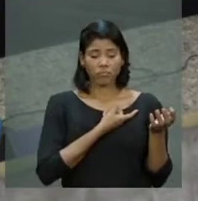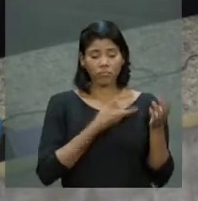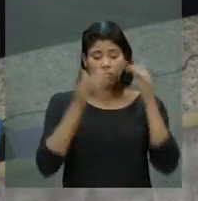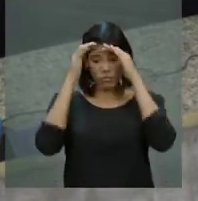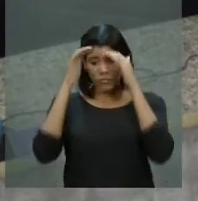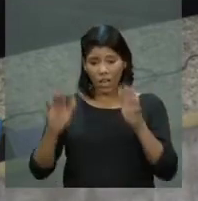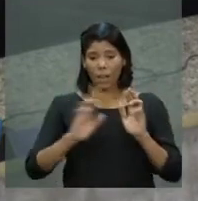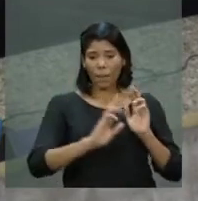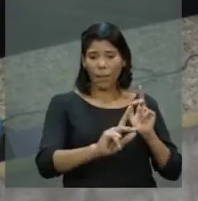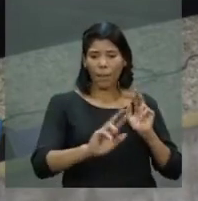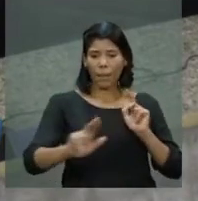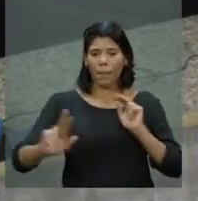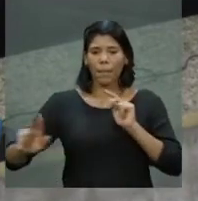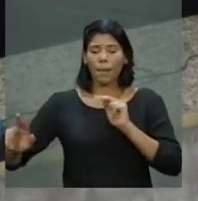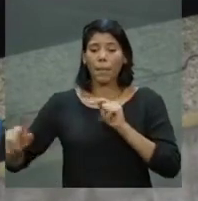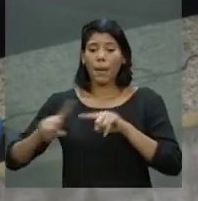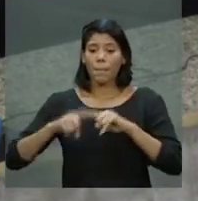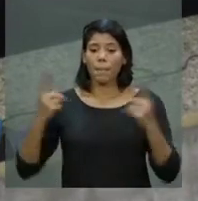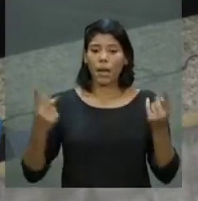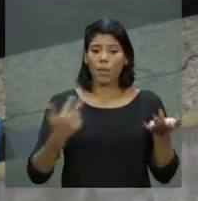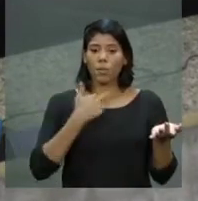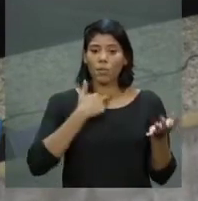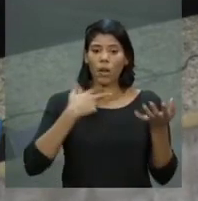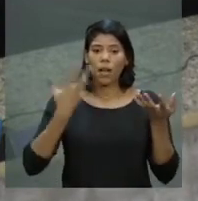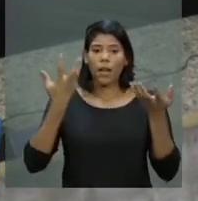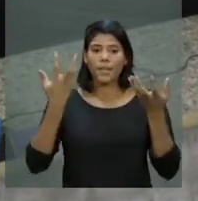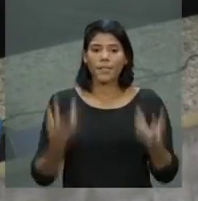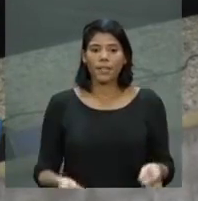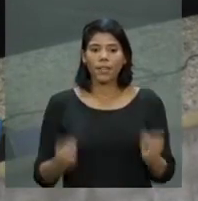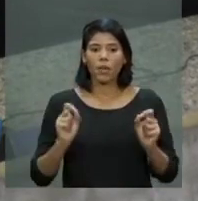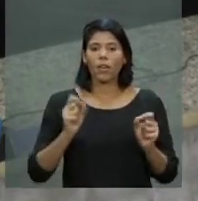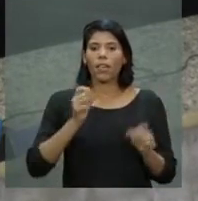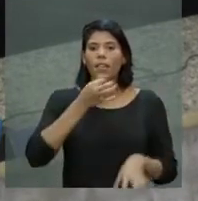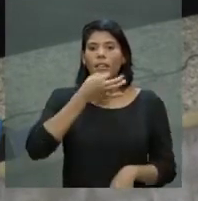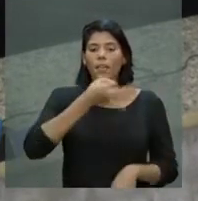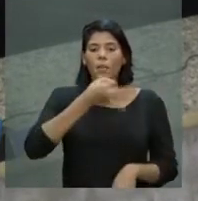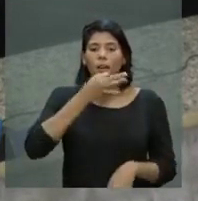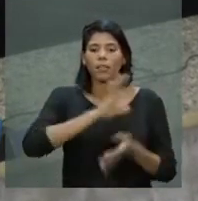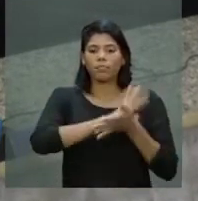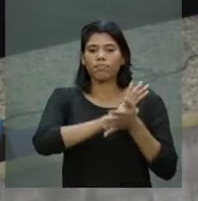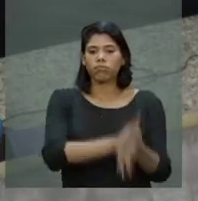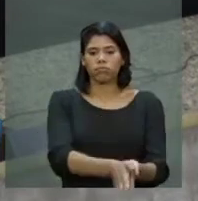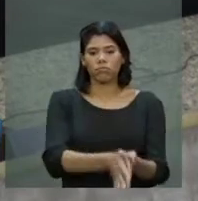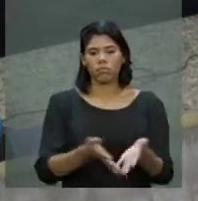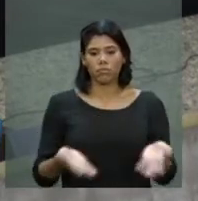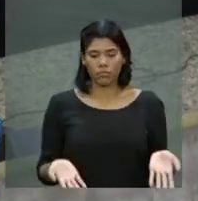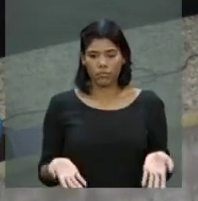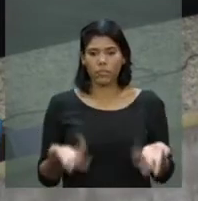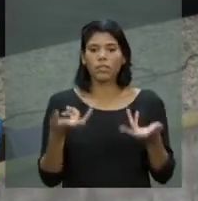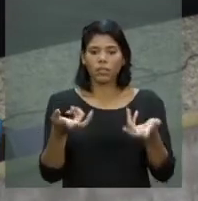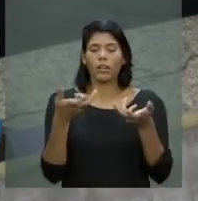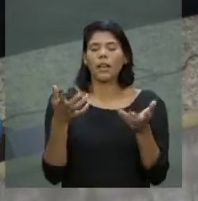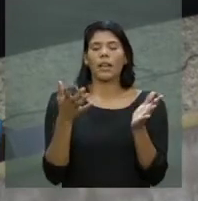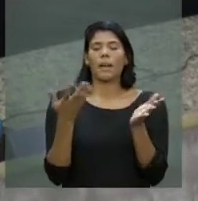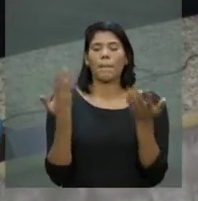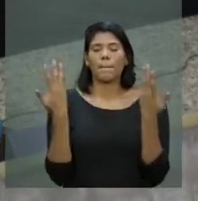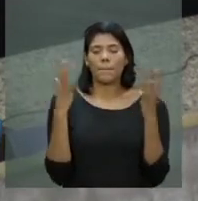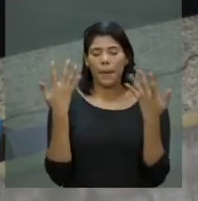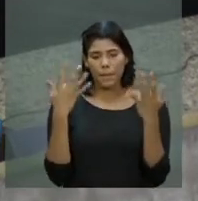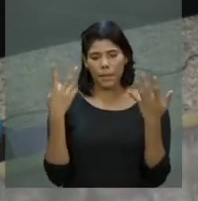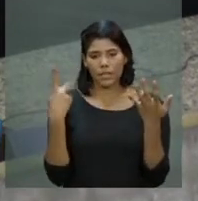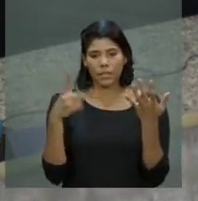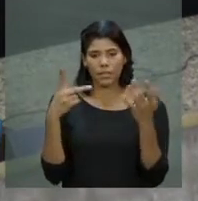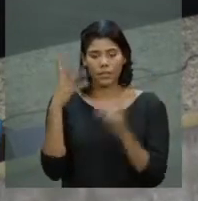de pensamento, mas não aceite a subtração da nossa democracia. Então, queria parabenizar a Vossa Excelência, o pronunciamento